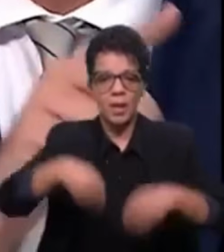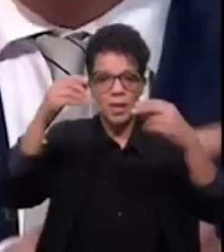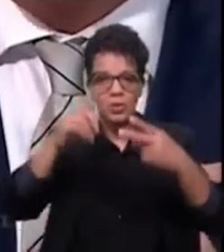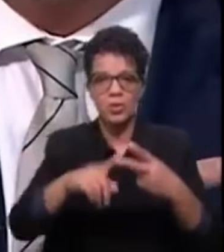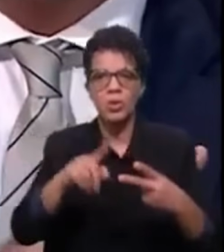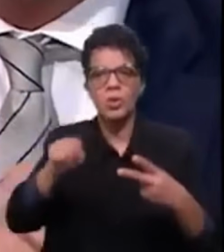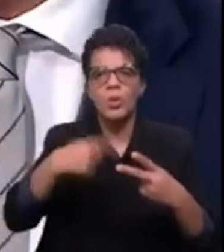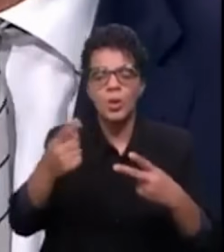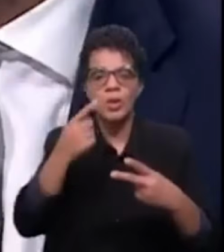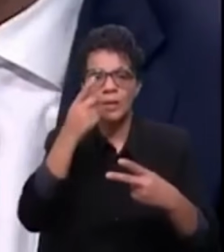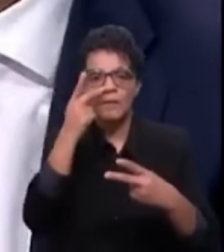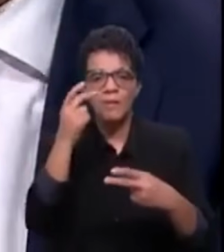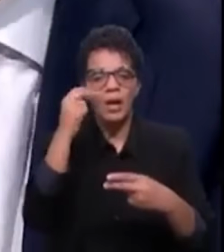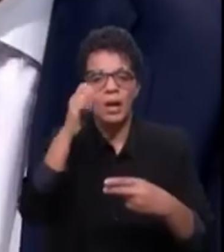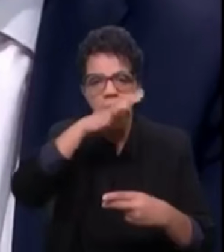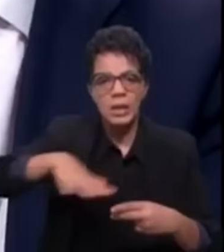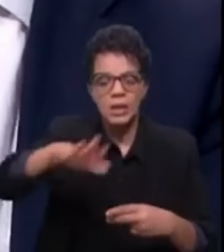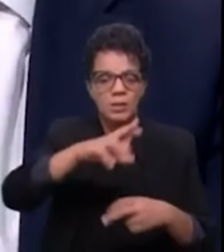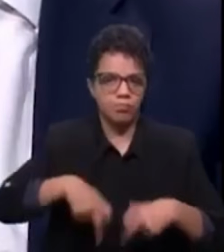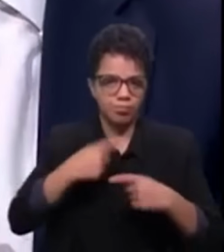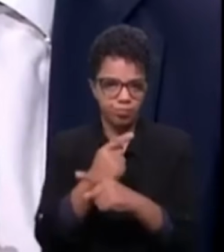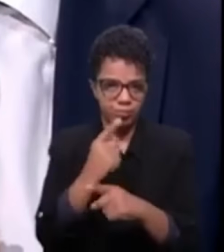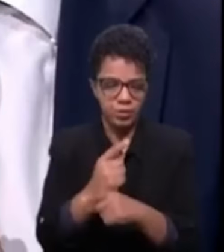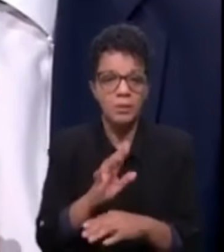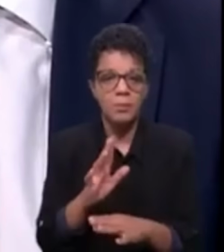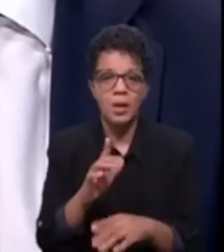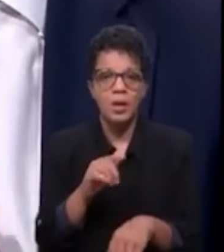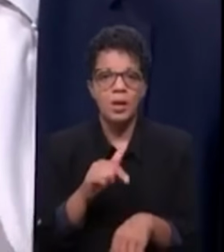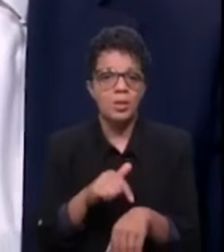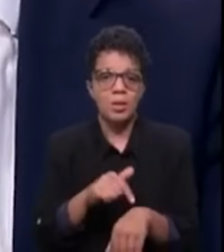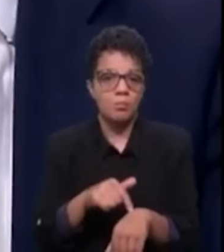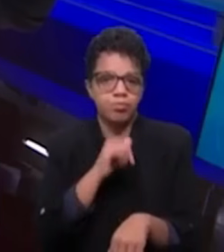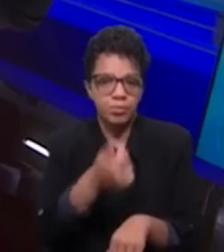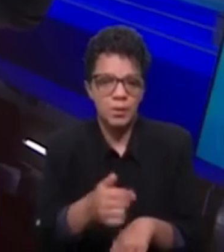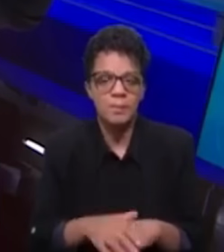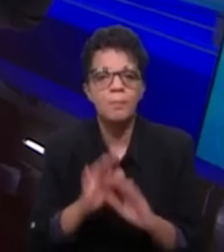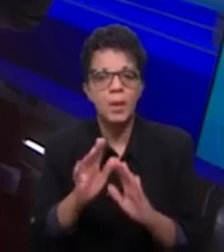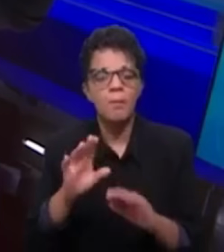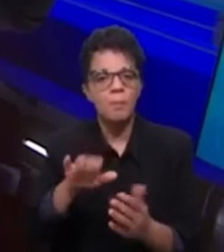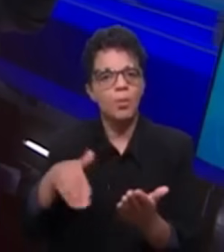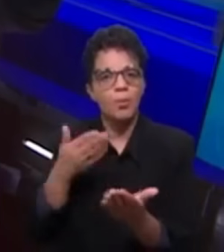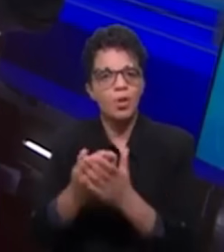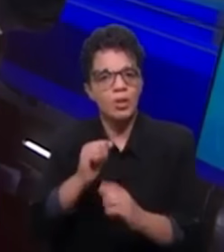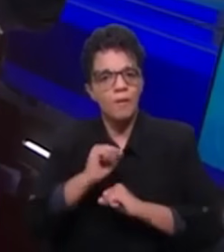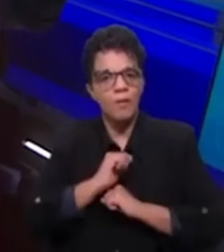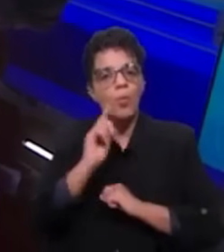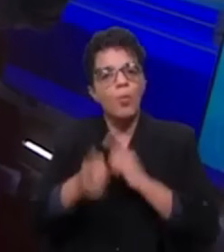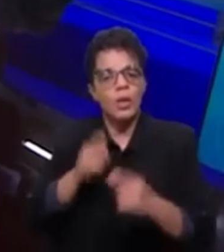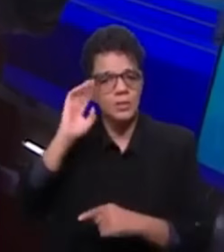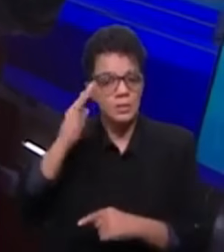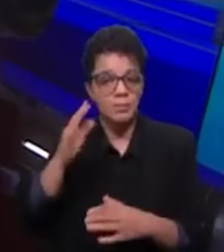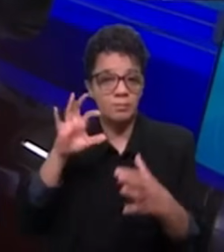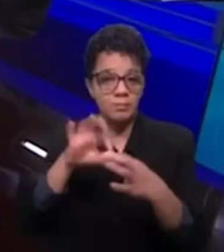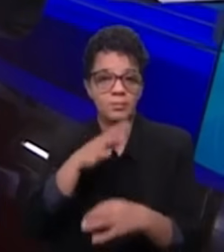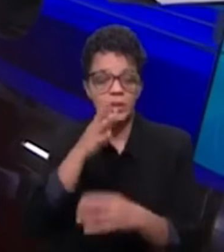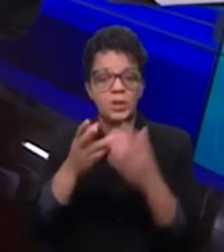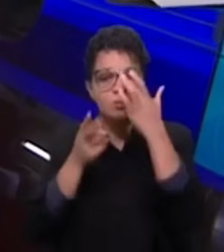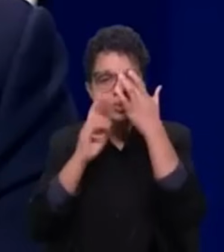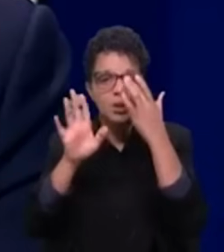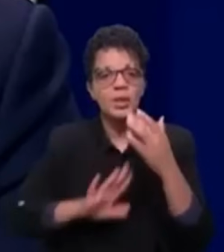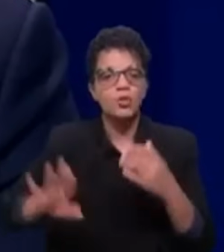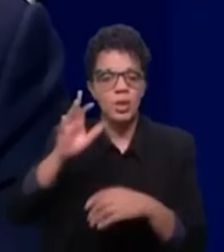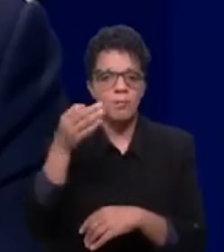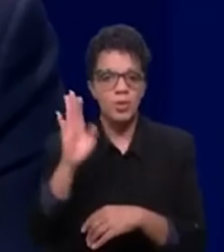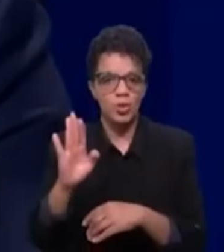milhões V na quinta que tem vou lá vou lá mas é temoso isso a nossa grande proposta sabe qual é aliás de acordo com o que disse o diretor Nacional da polícia